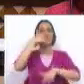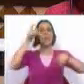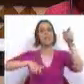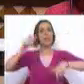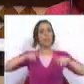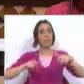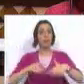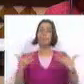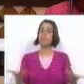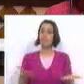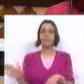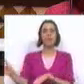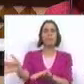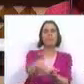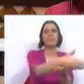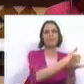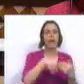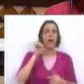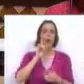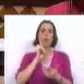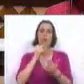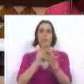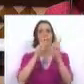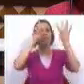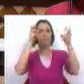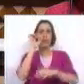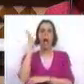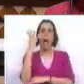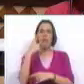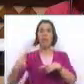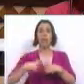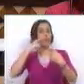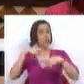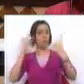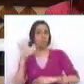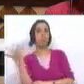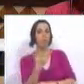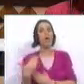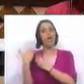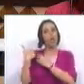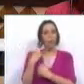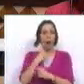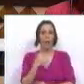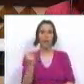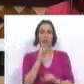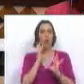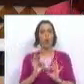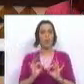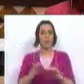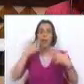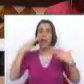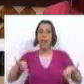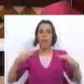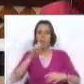A inventariação e a classificação do arvoredo de interesse público continuam a ser da responsabilidade do Instituto de Conservação da